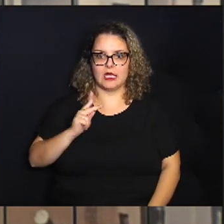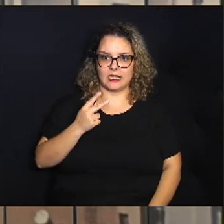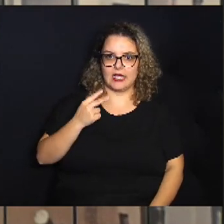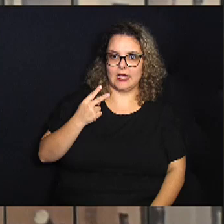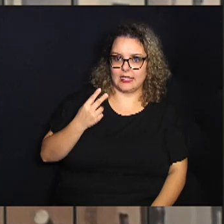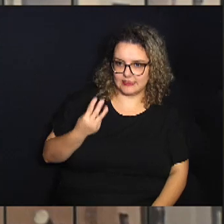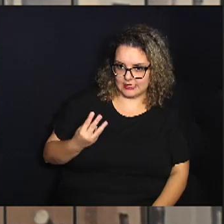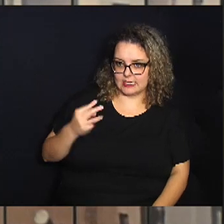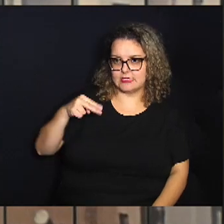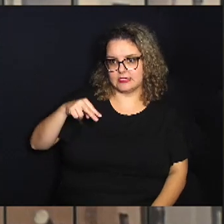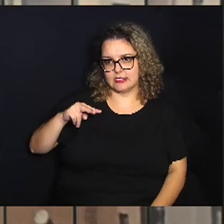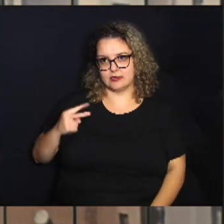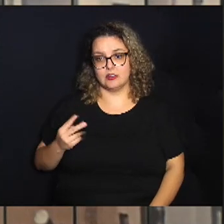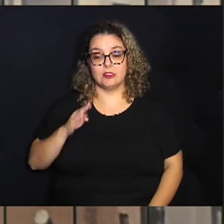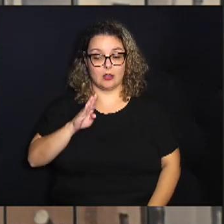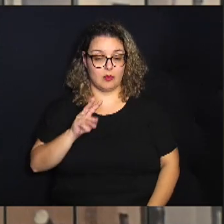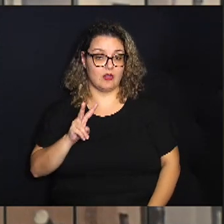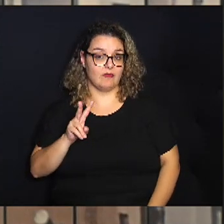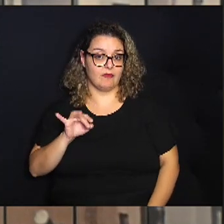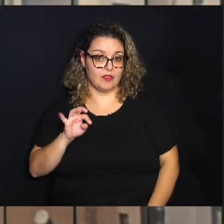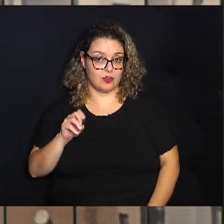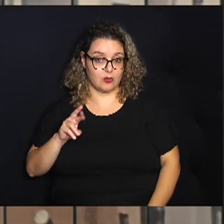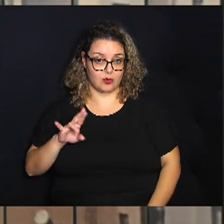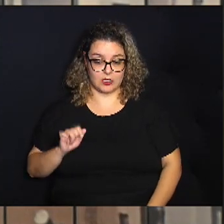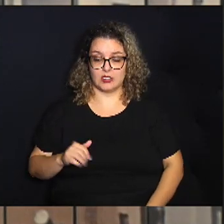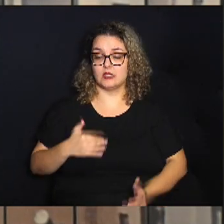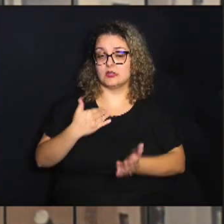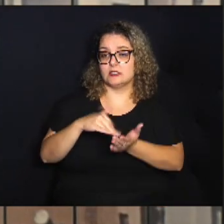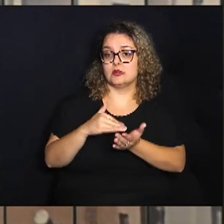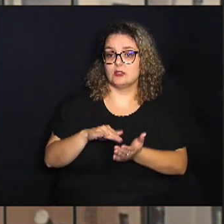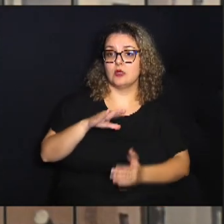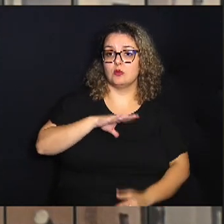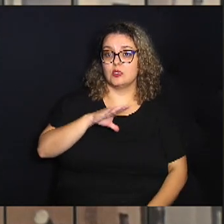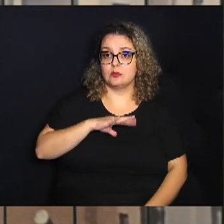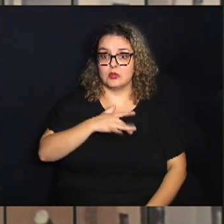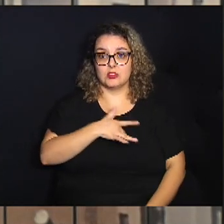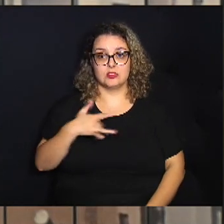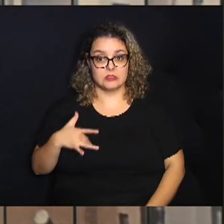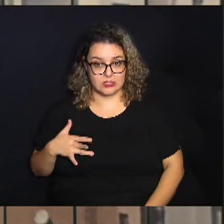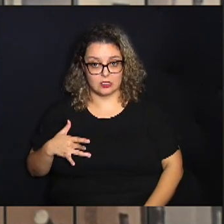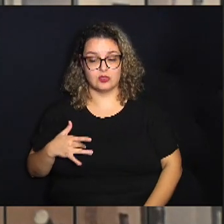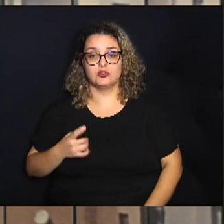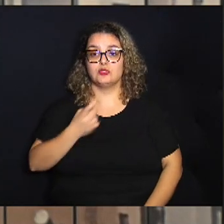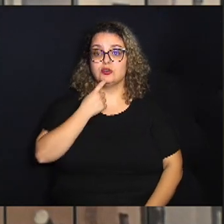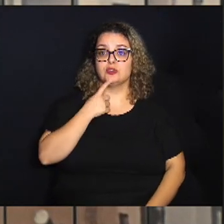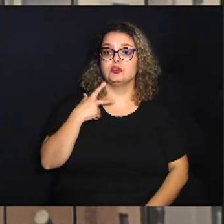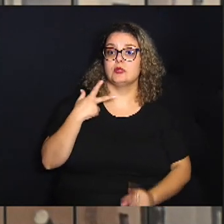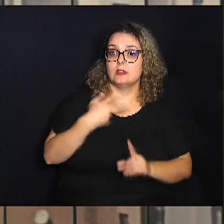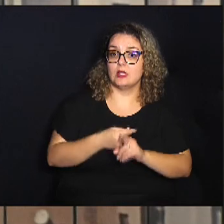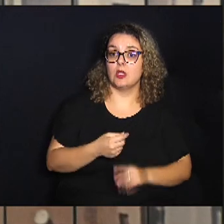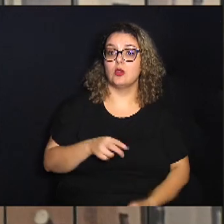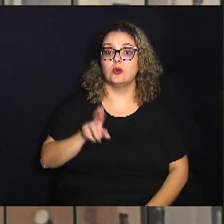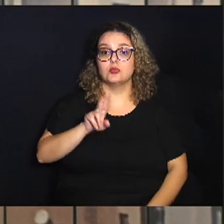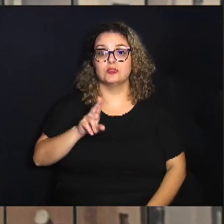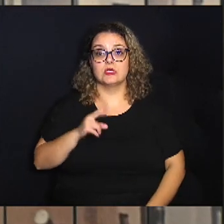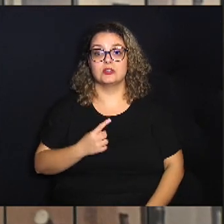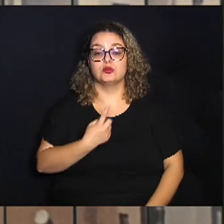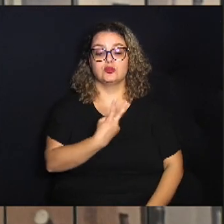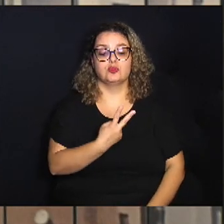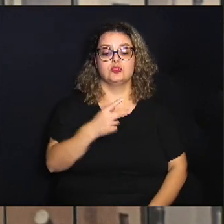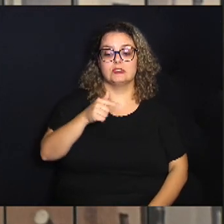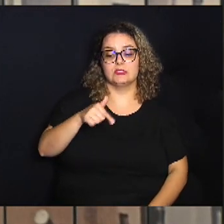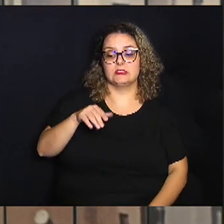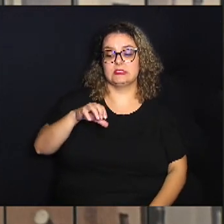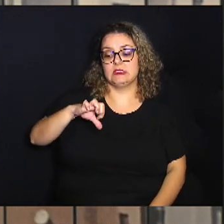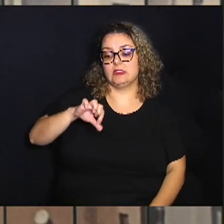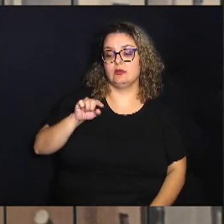B Vitória. De acordo com a Secretaria de Saúde Municipal de Campinas, no município já foram aplicadas